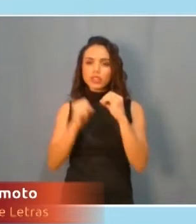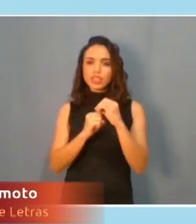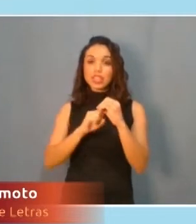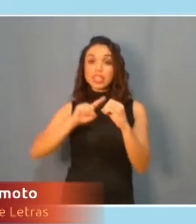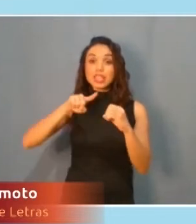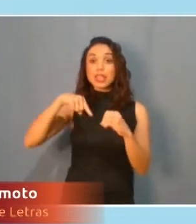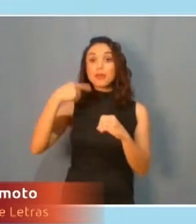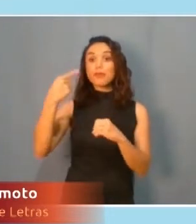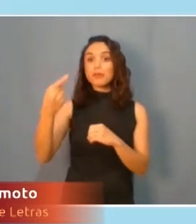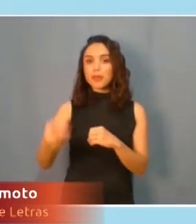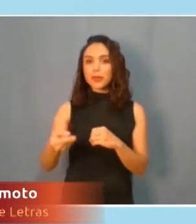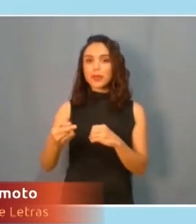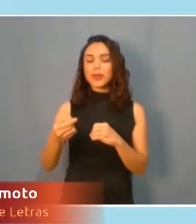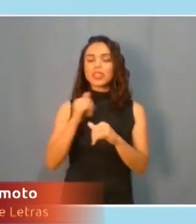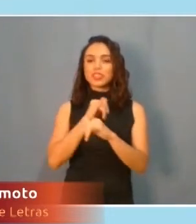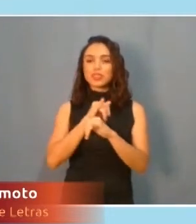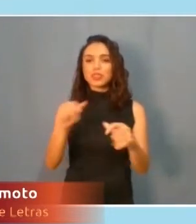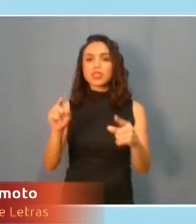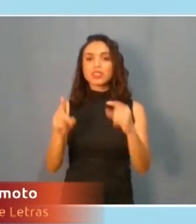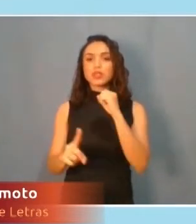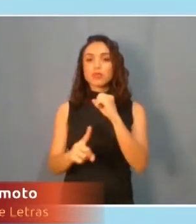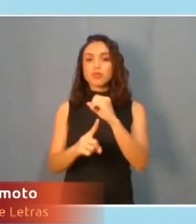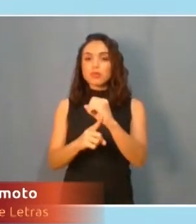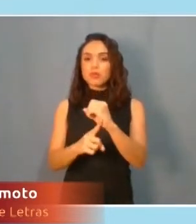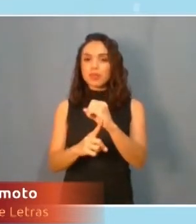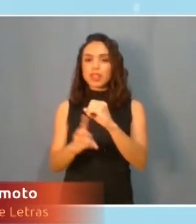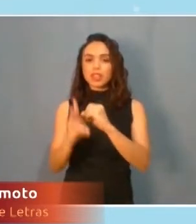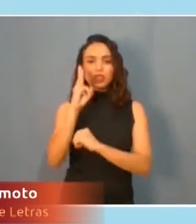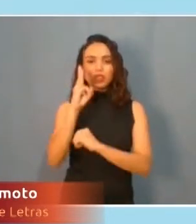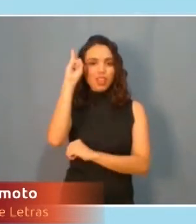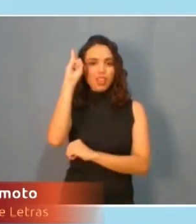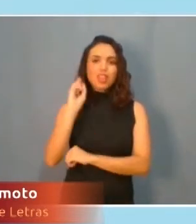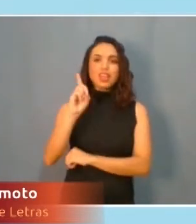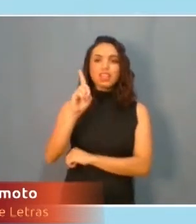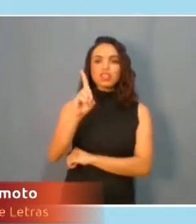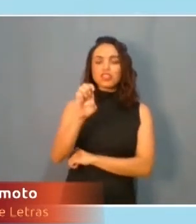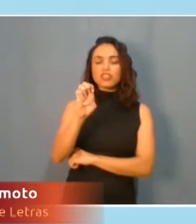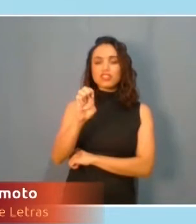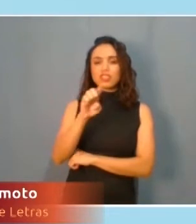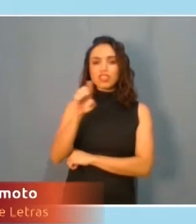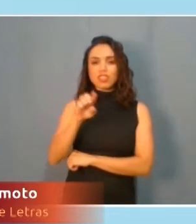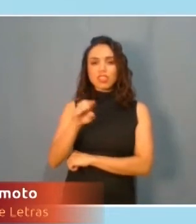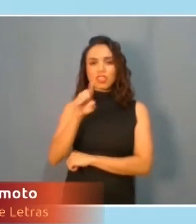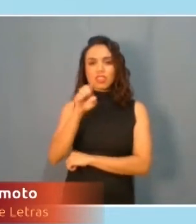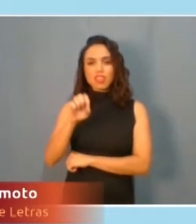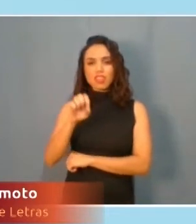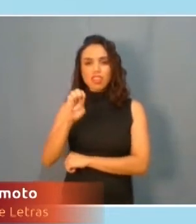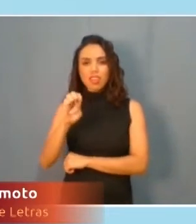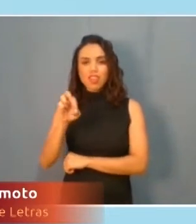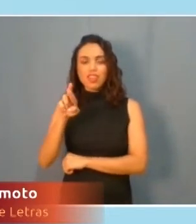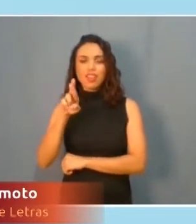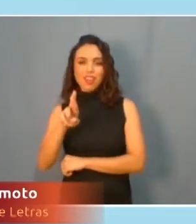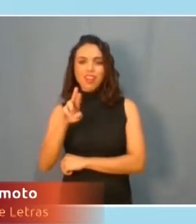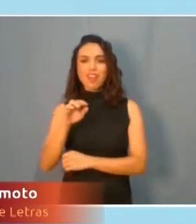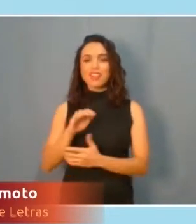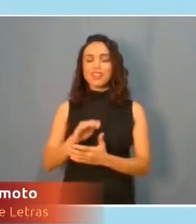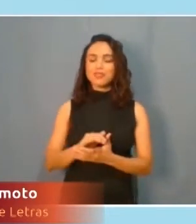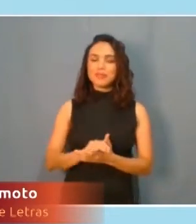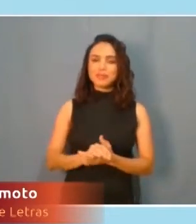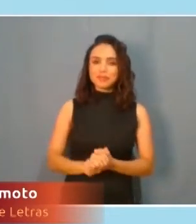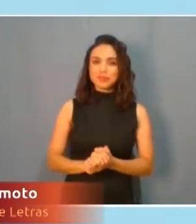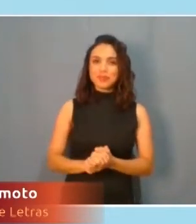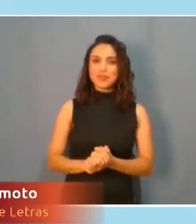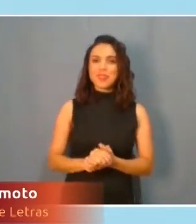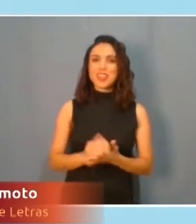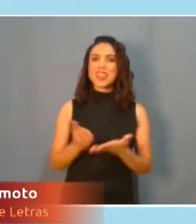fica disponível em qualquer dia e horário nos perfis da Rádio Universitária, no Deezer e no Spotify. Bom, para falar